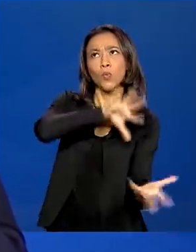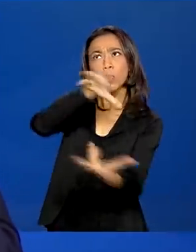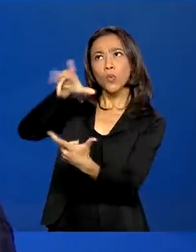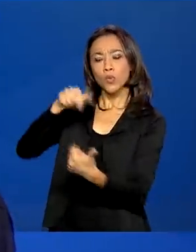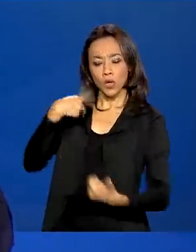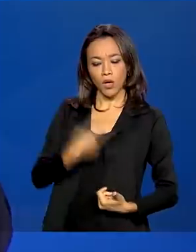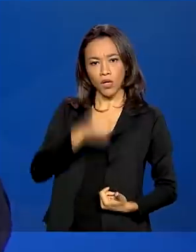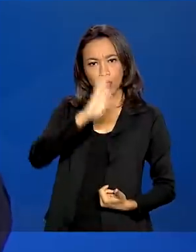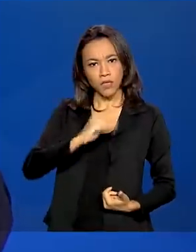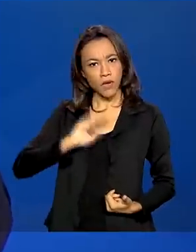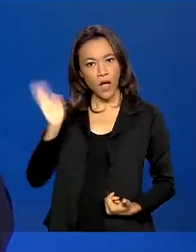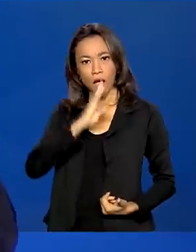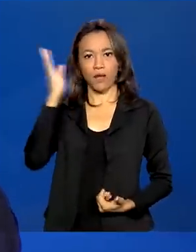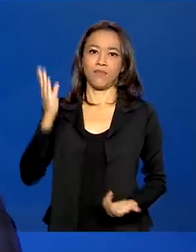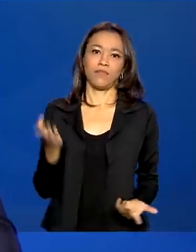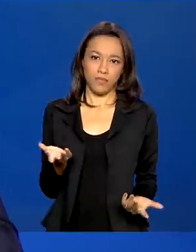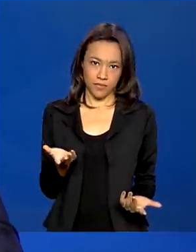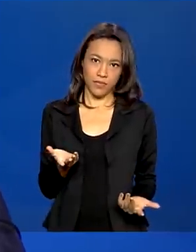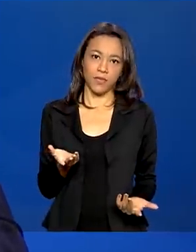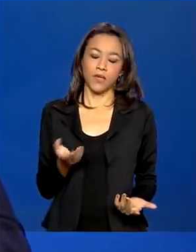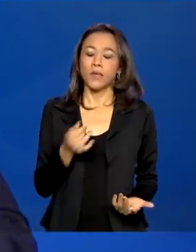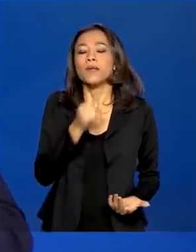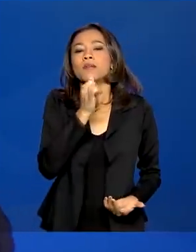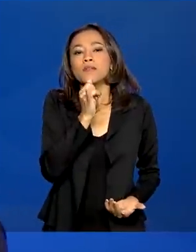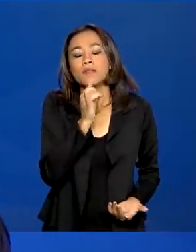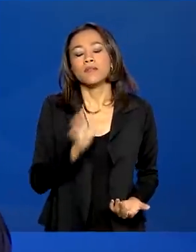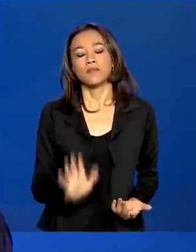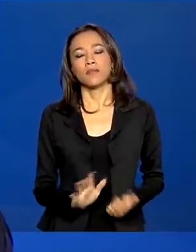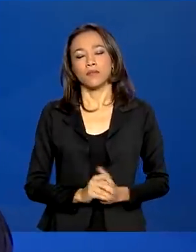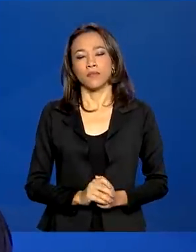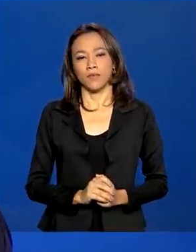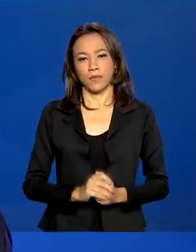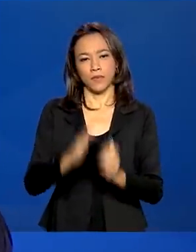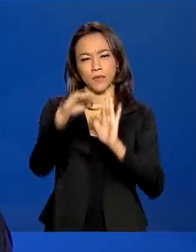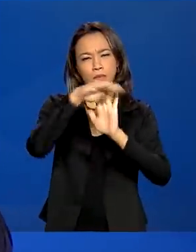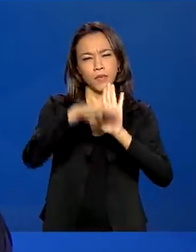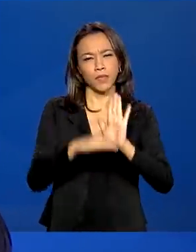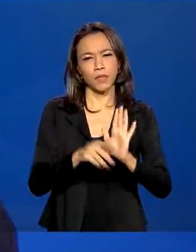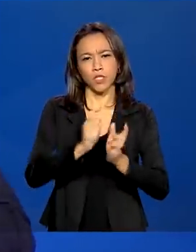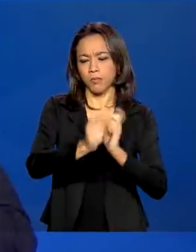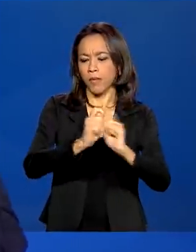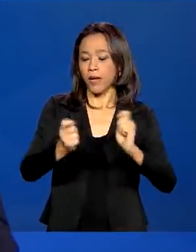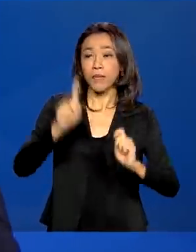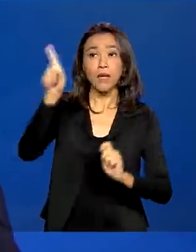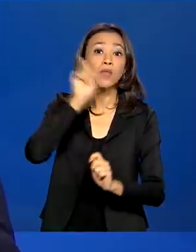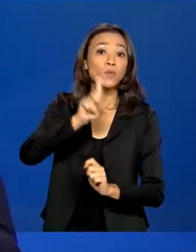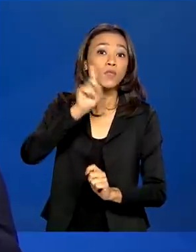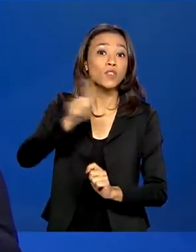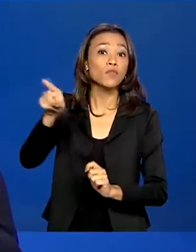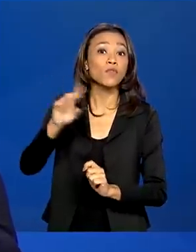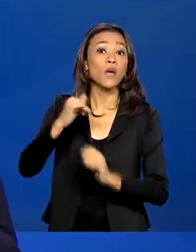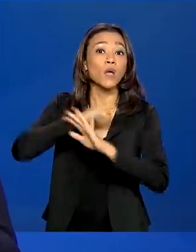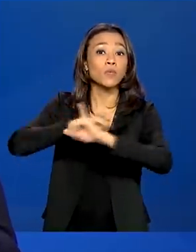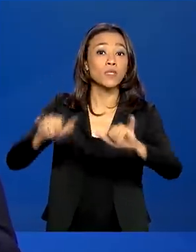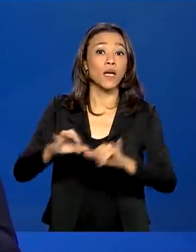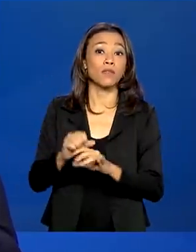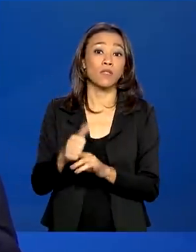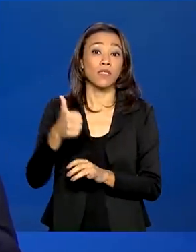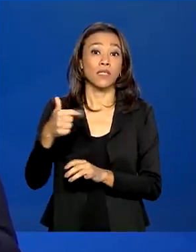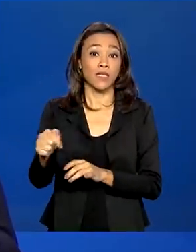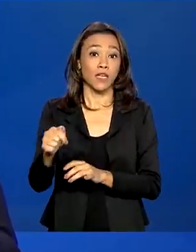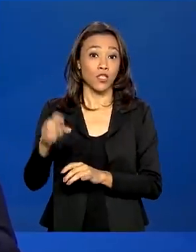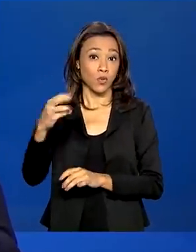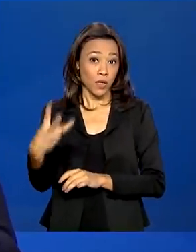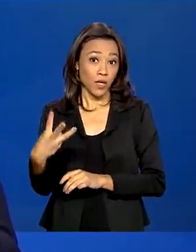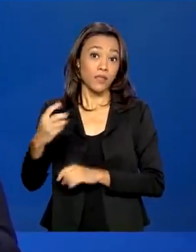e grandes se a gente olhar por exemplo o programa de pagamento direto dos estados unidos ele foi anunciado 17 do três foi